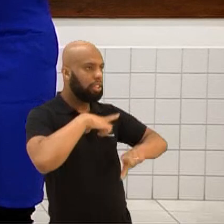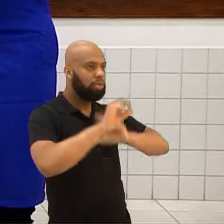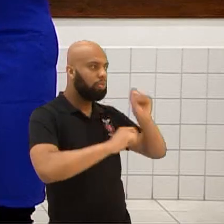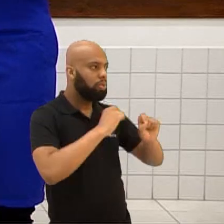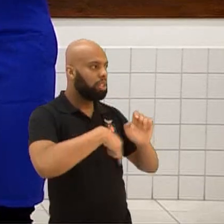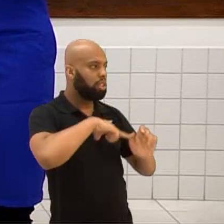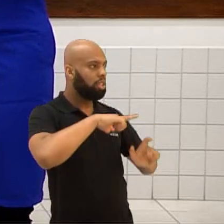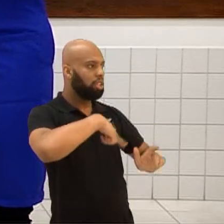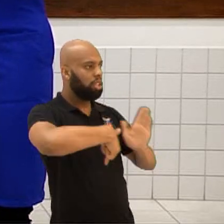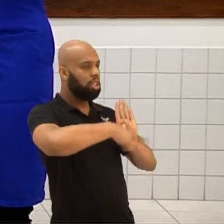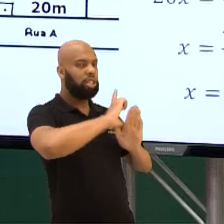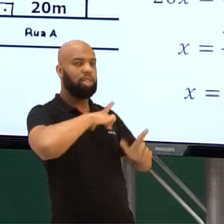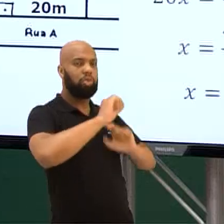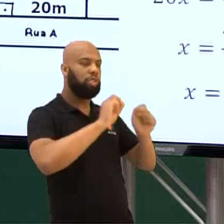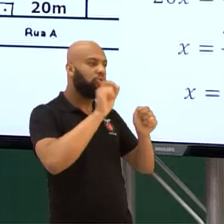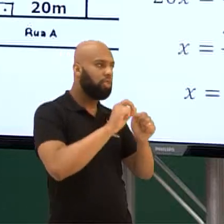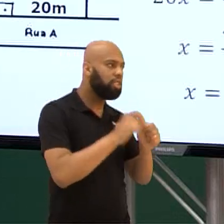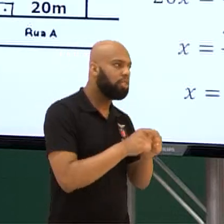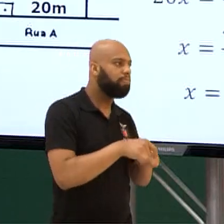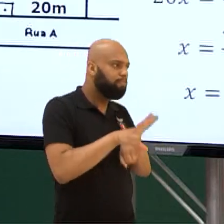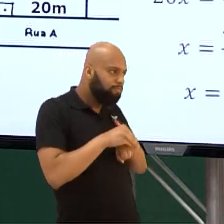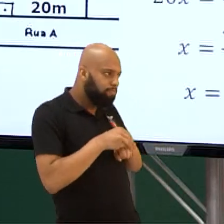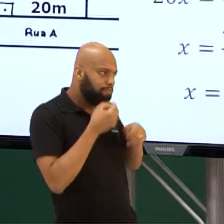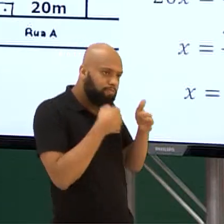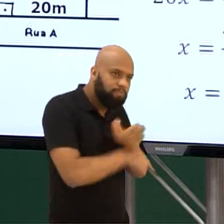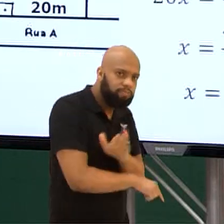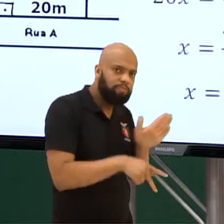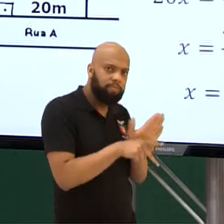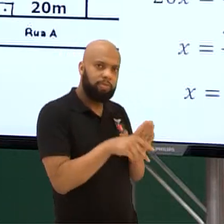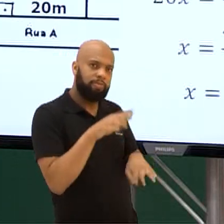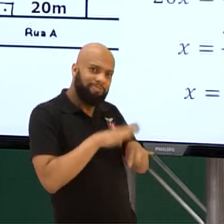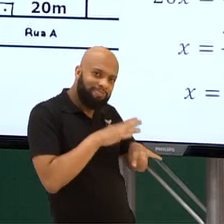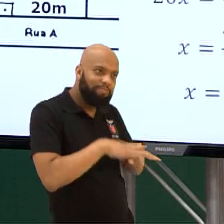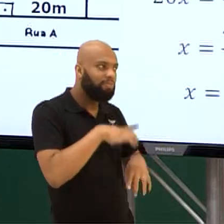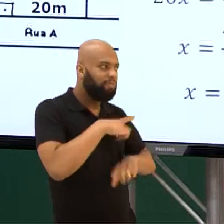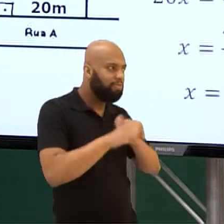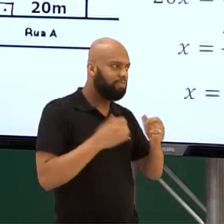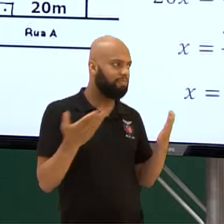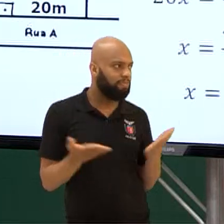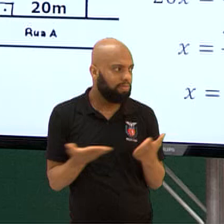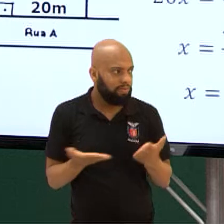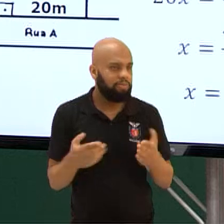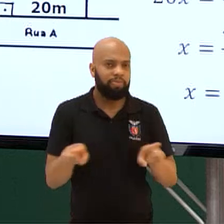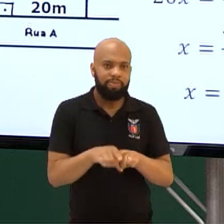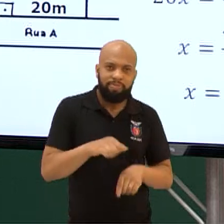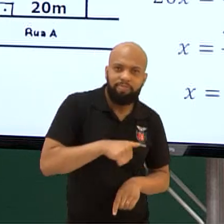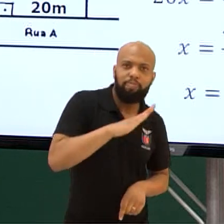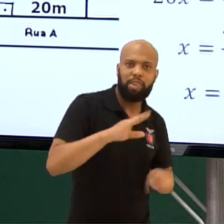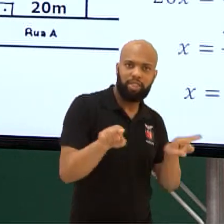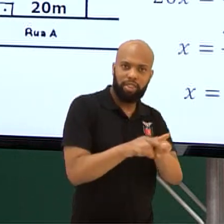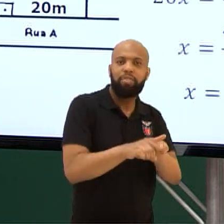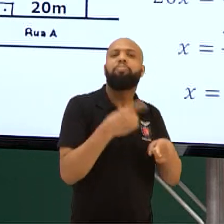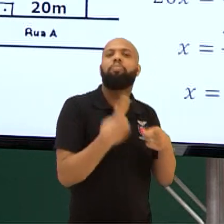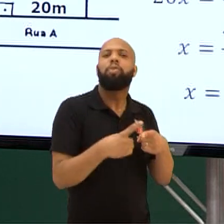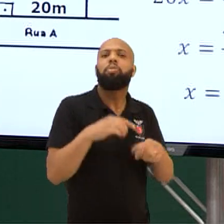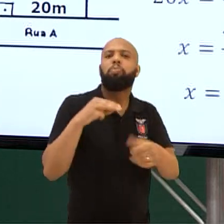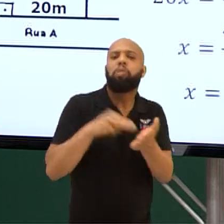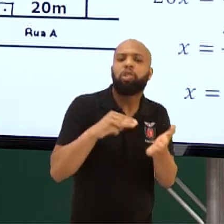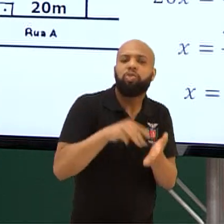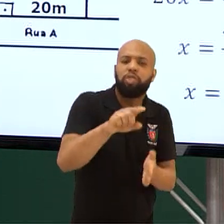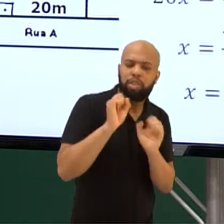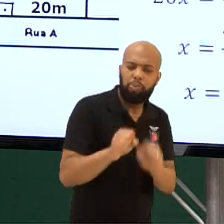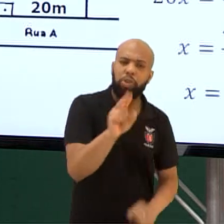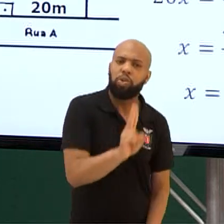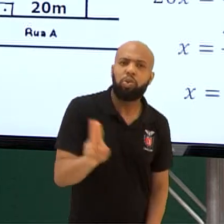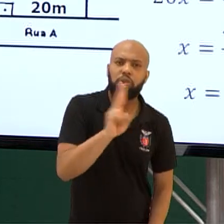um pouquinho mais de conhecimento matemático, né? Essa tua bagagem aí vai ter que estar um pouquinho mais carregada. Por quê? Você pode utilizar